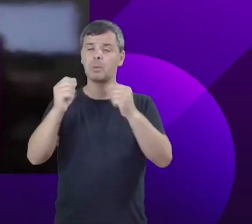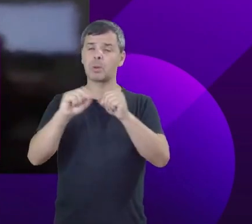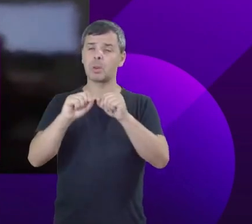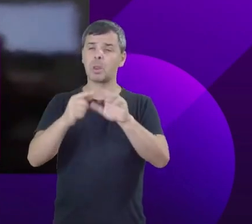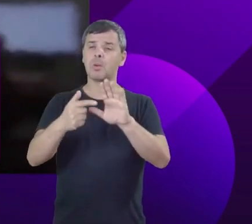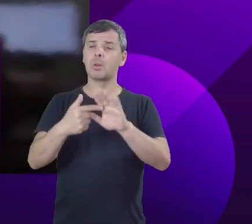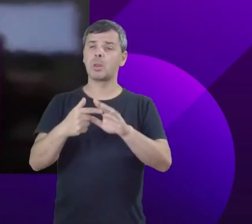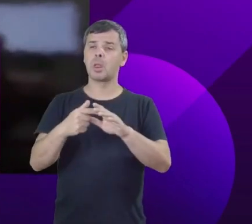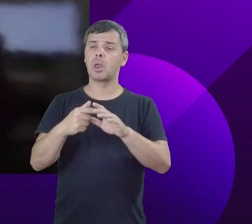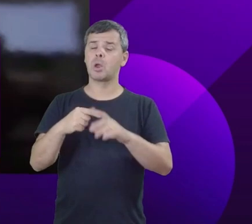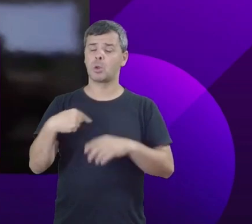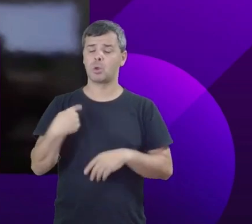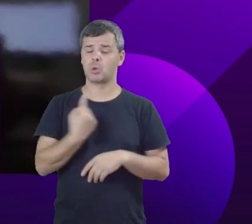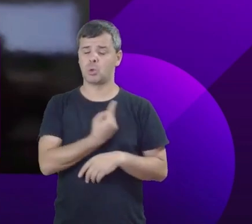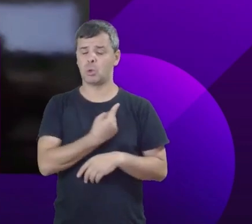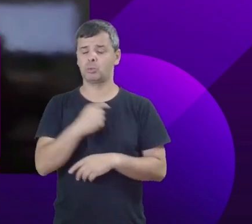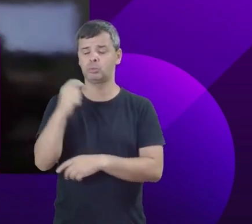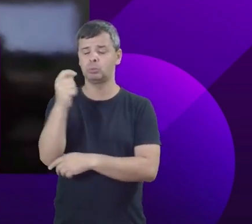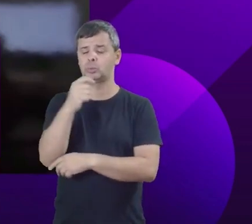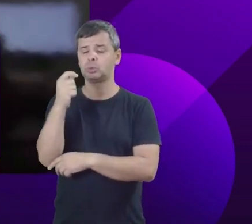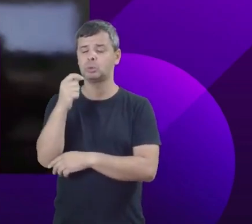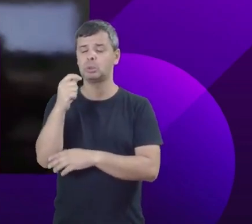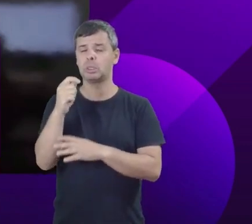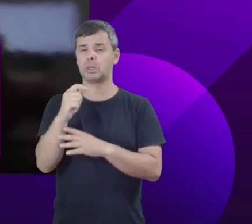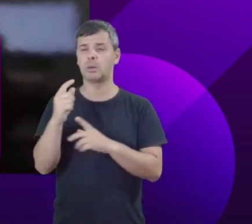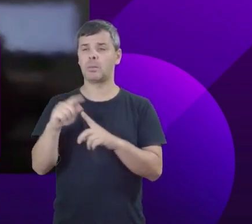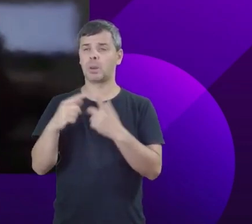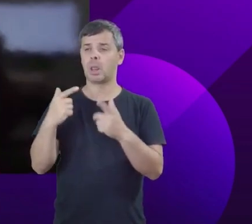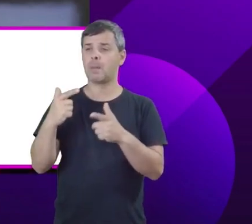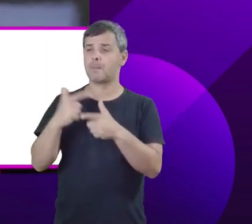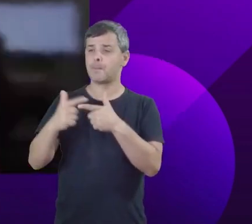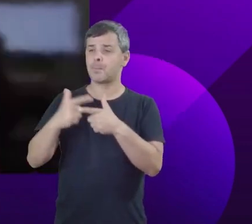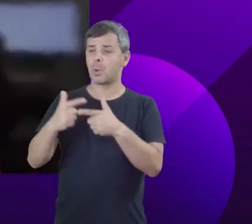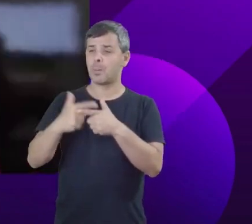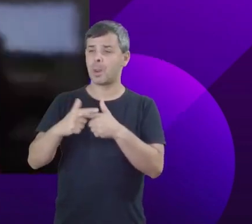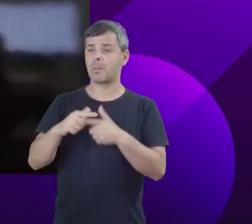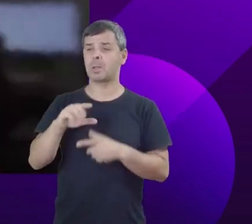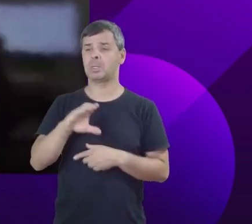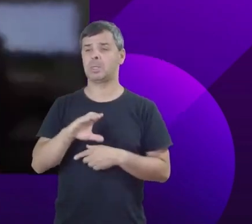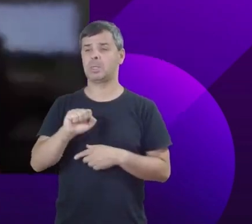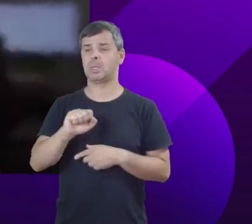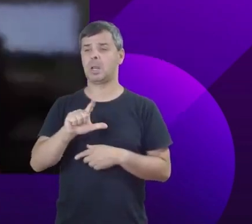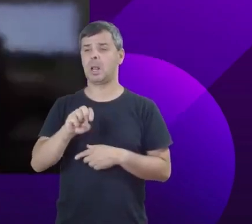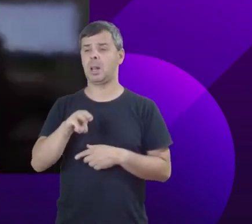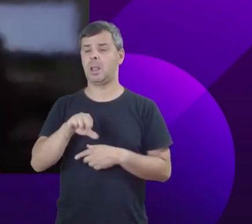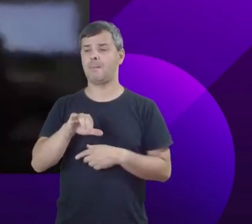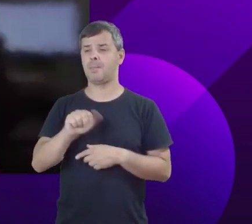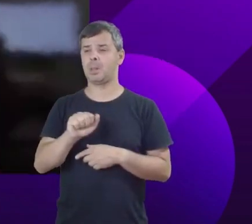levou o nosso estado a ter a decretação de calamidade pública. E o que seria